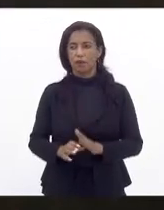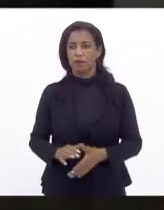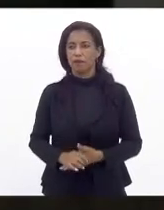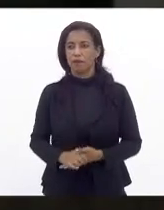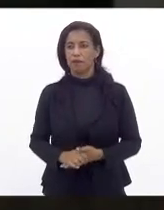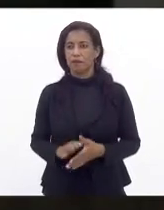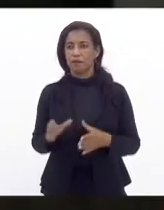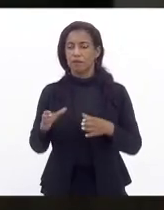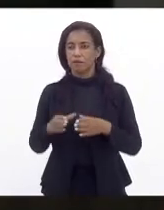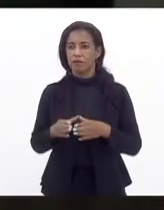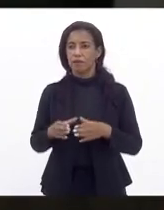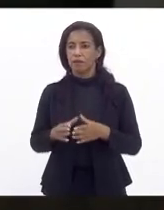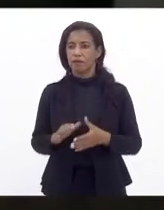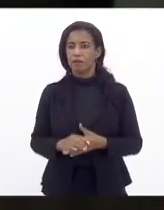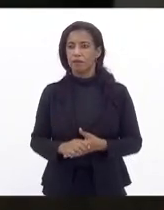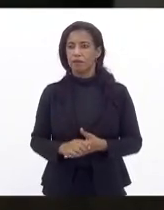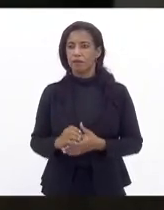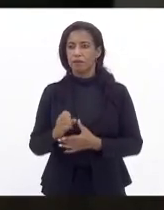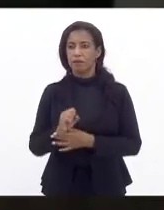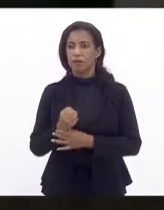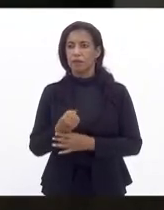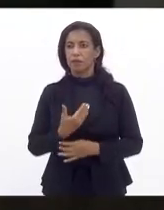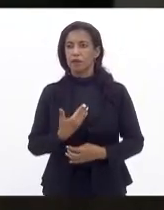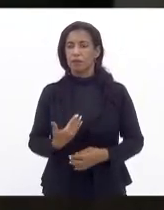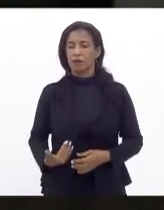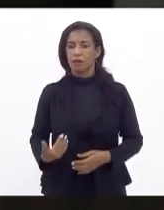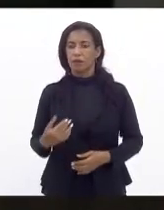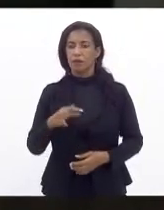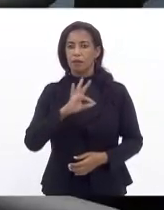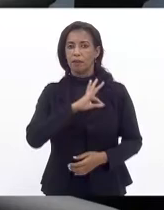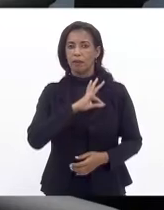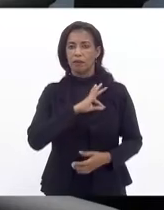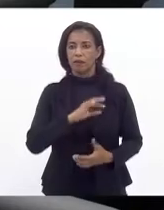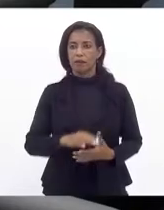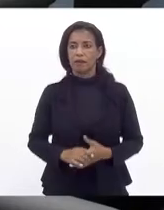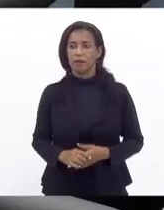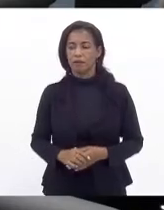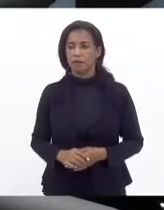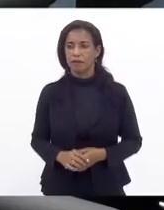Pela Comissão Segurança Pública, deputada Marta Rocha.